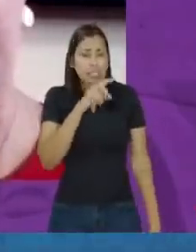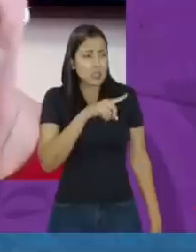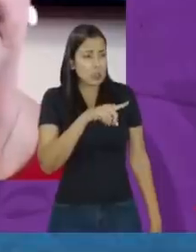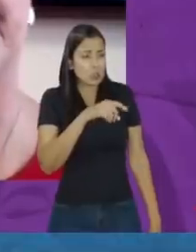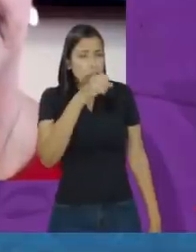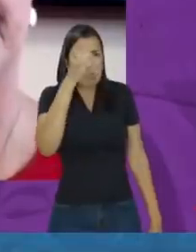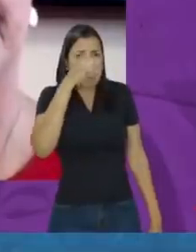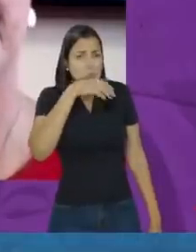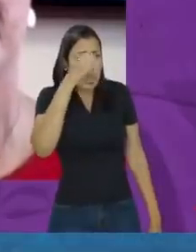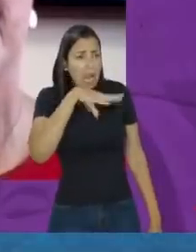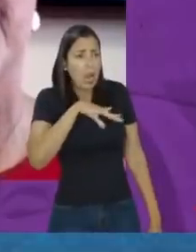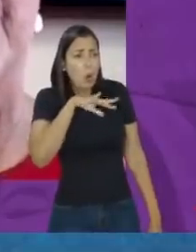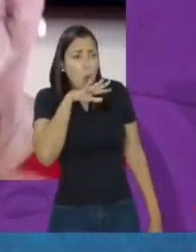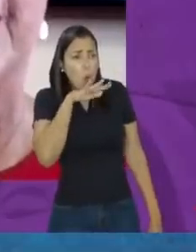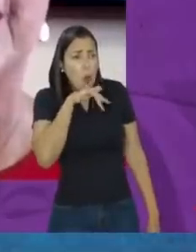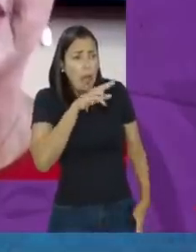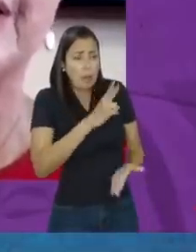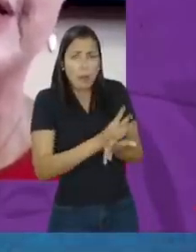mais deplorável